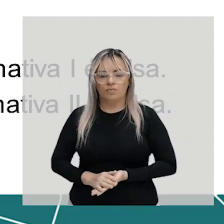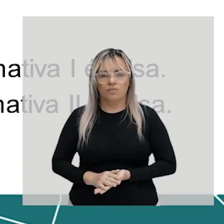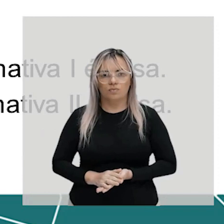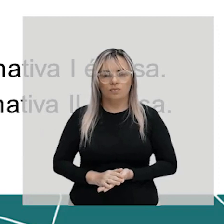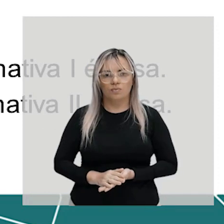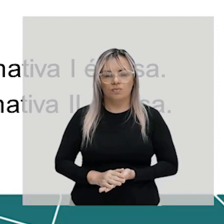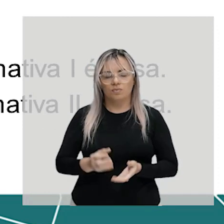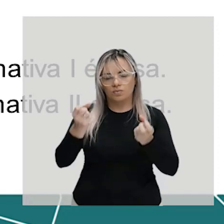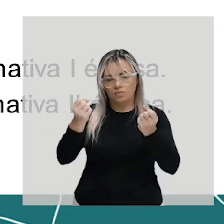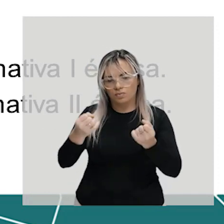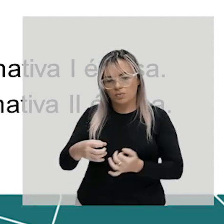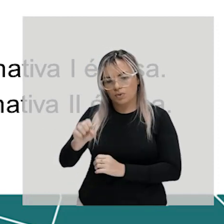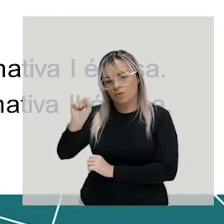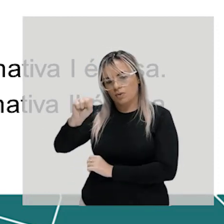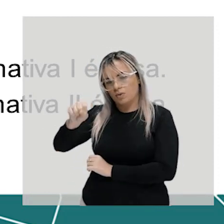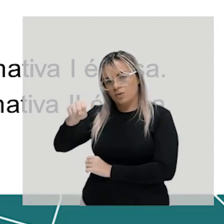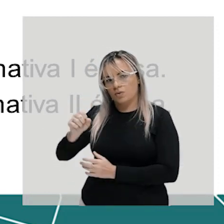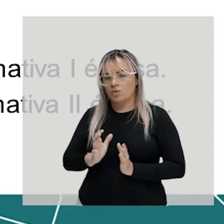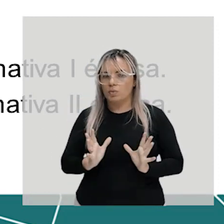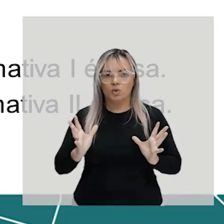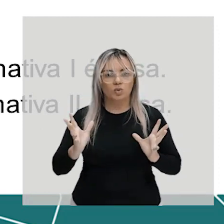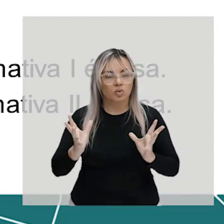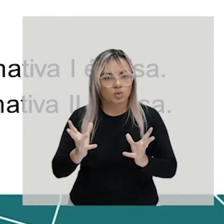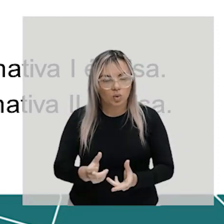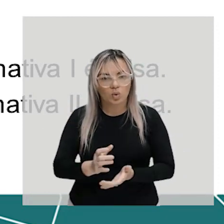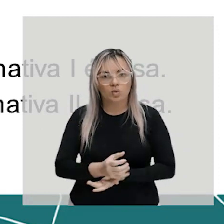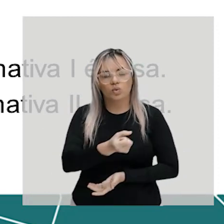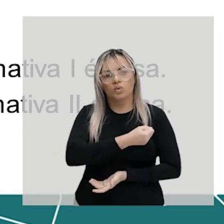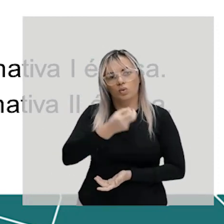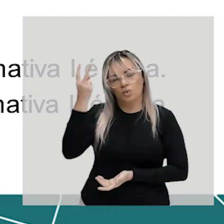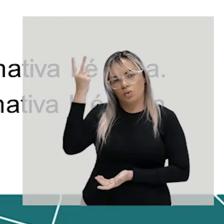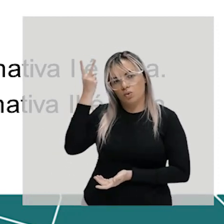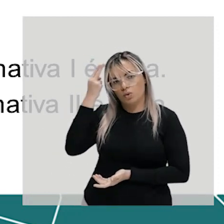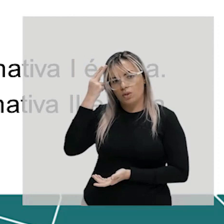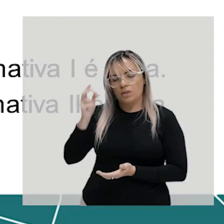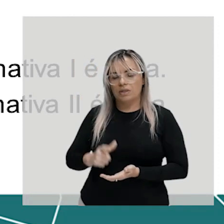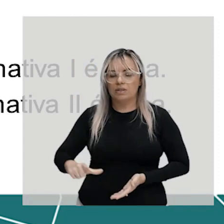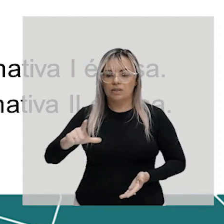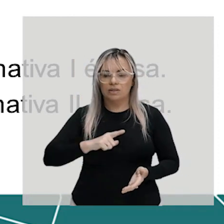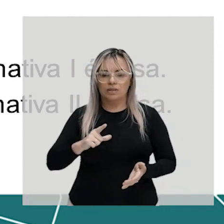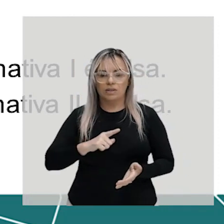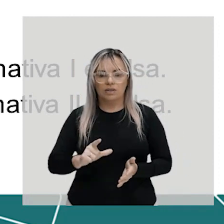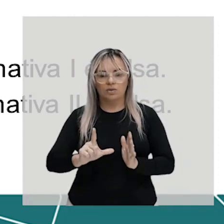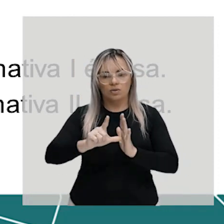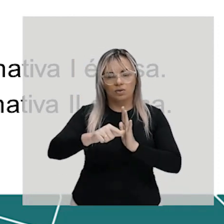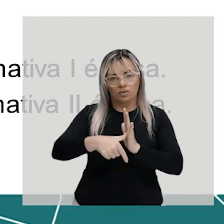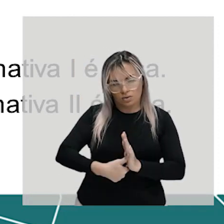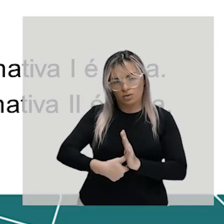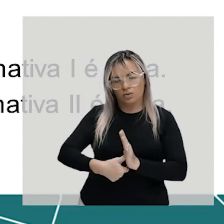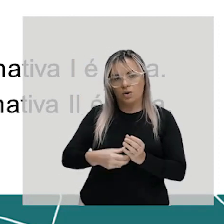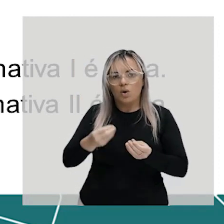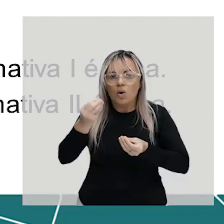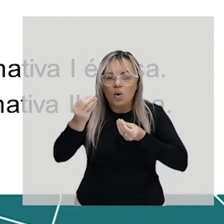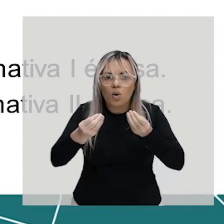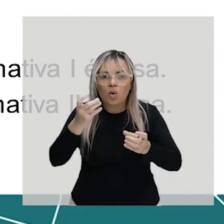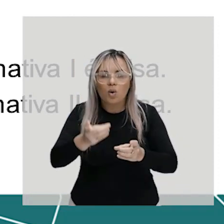mencionamos que sim todo número natural possui sucessor tá basta como é que